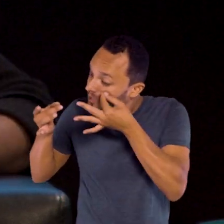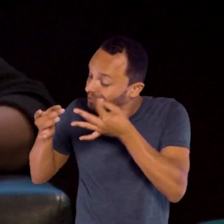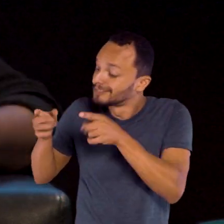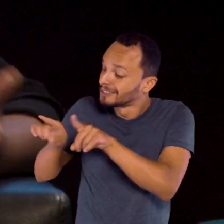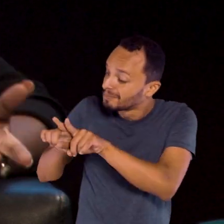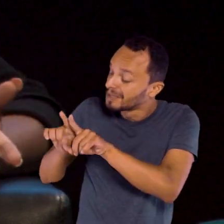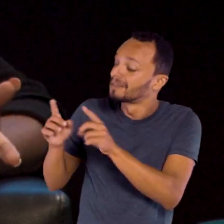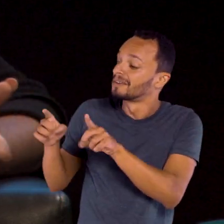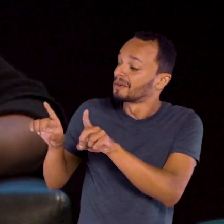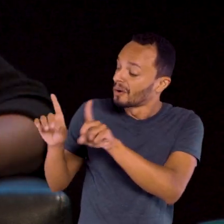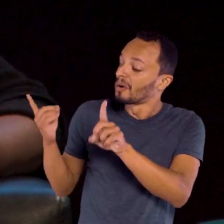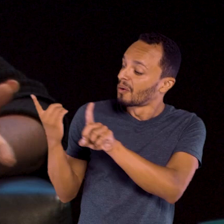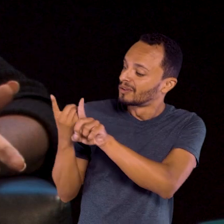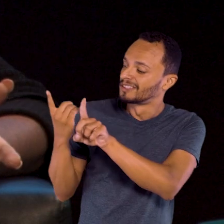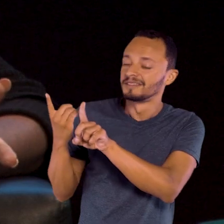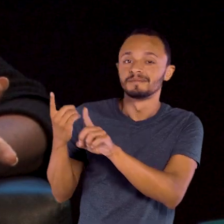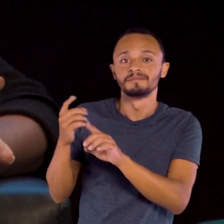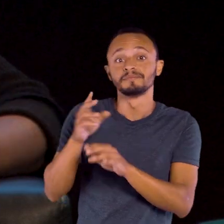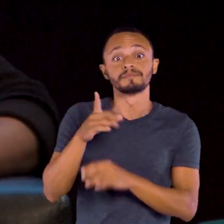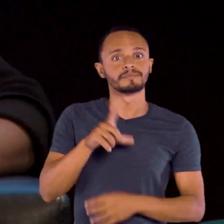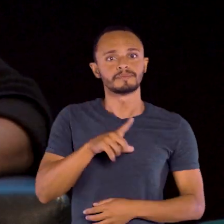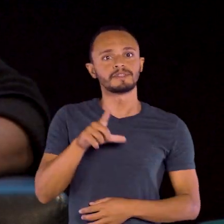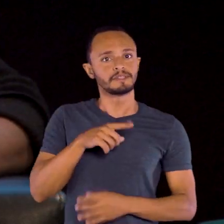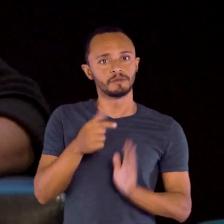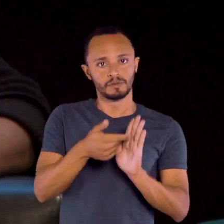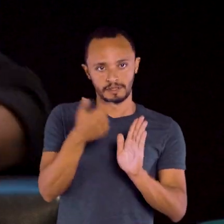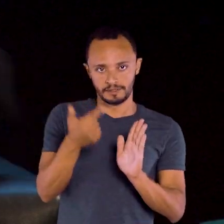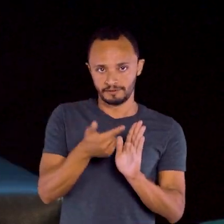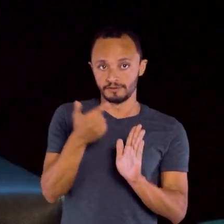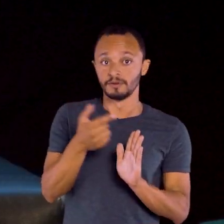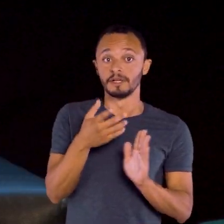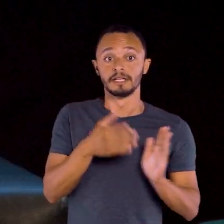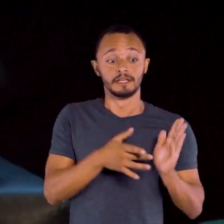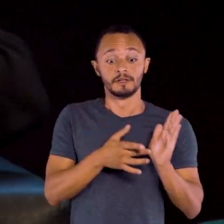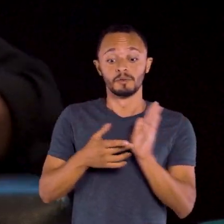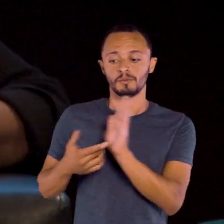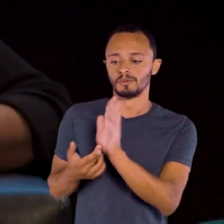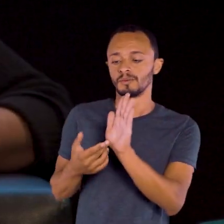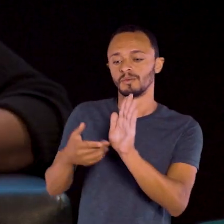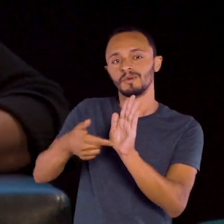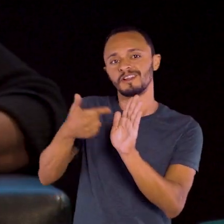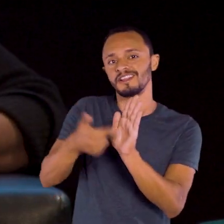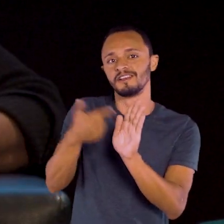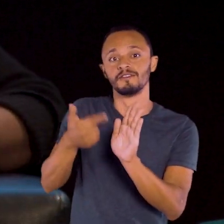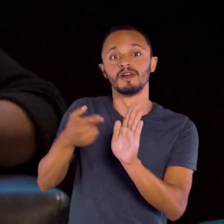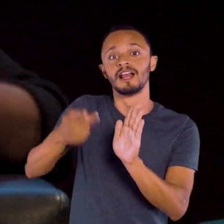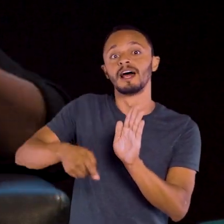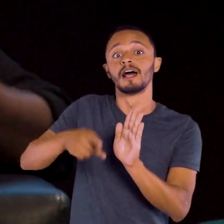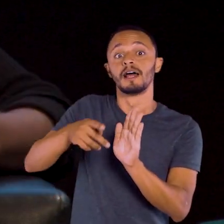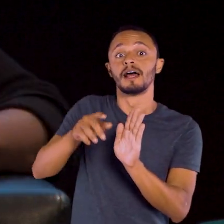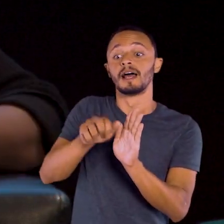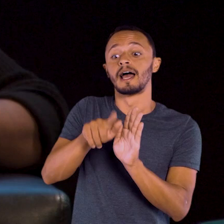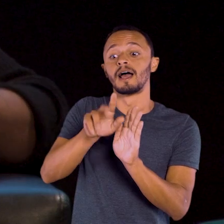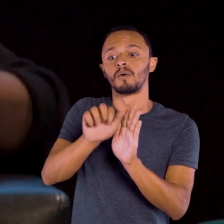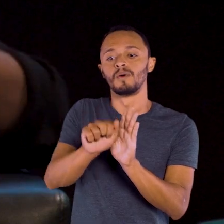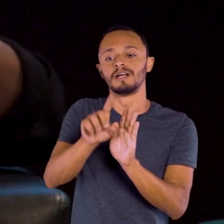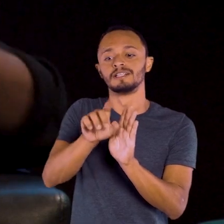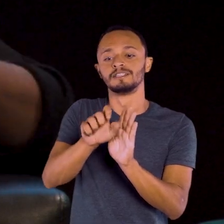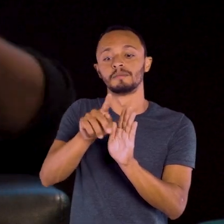Silveira, da Fundação Cultural Palmares, com o Água de Barrela. E